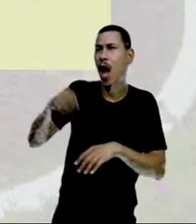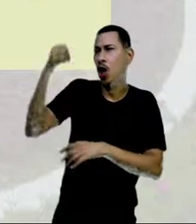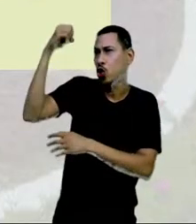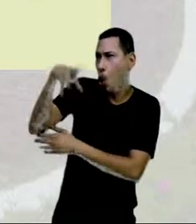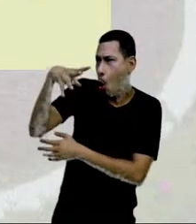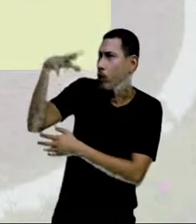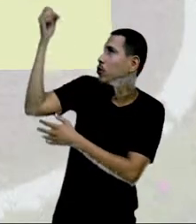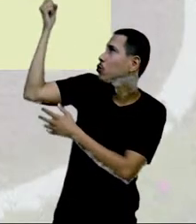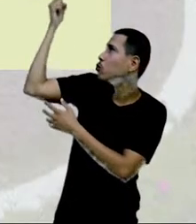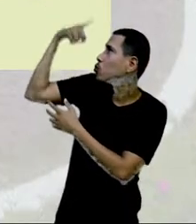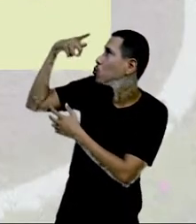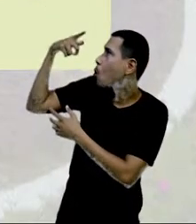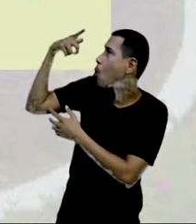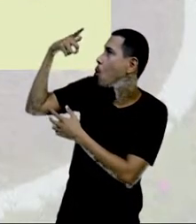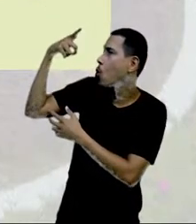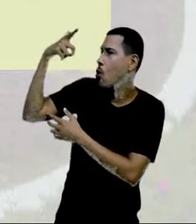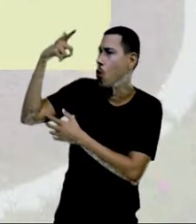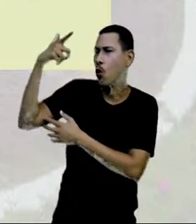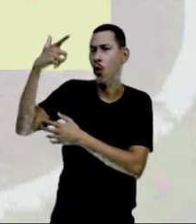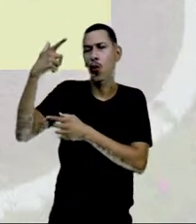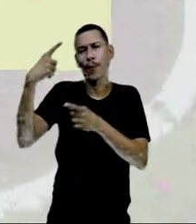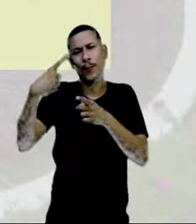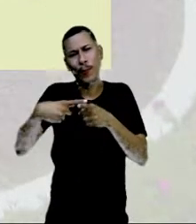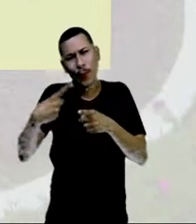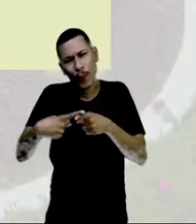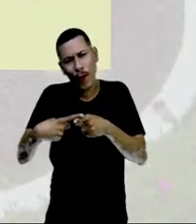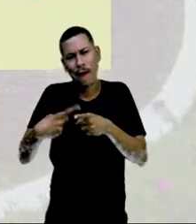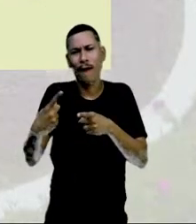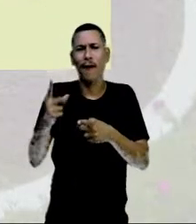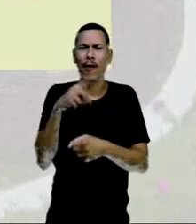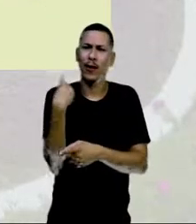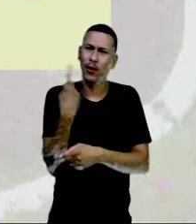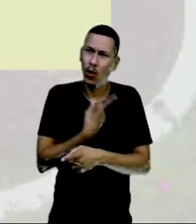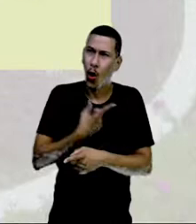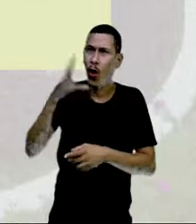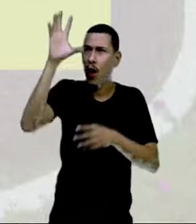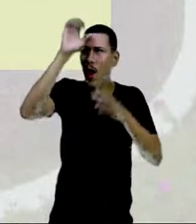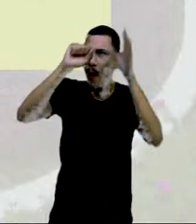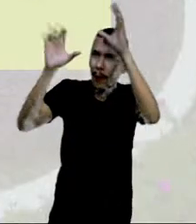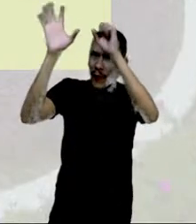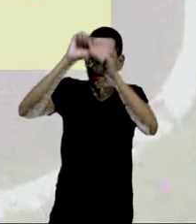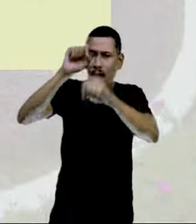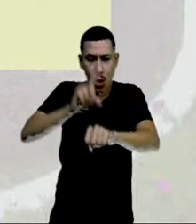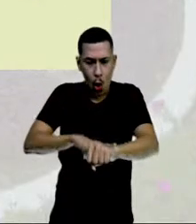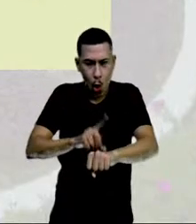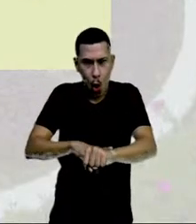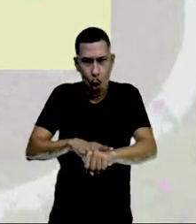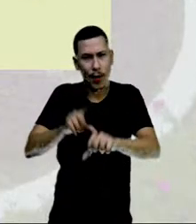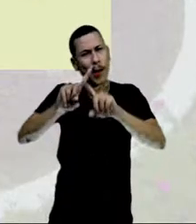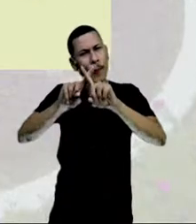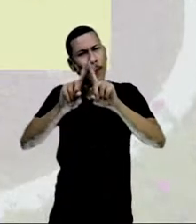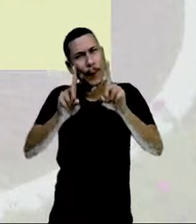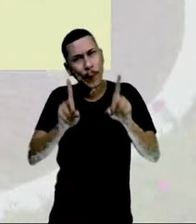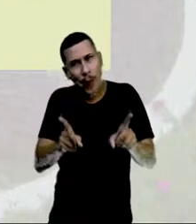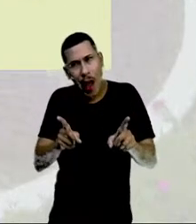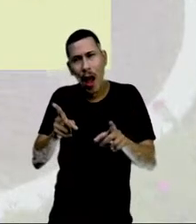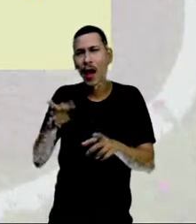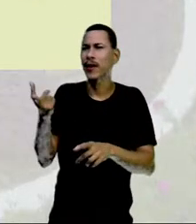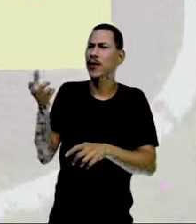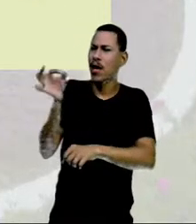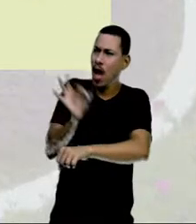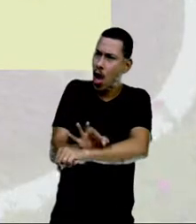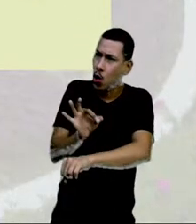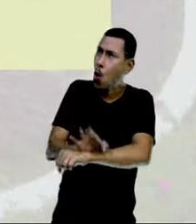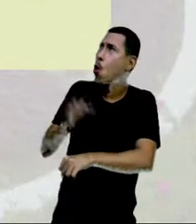ângulo, mas isso aqui não era muito confiável, porque a gente sabe que tem a variação do tempo de exposição do sol dependendo